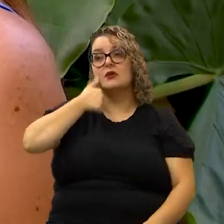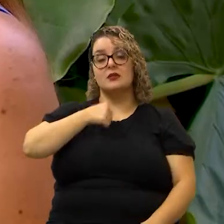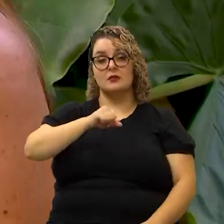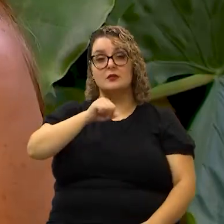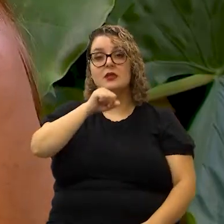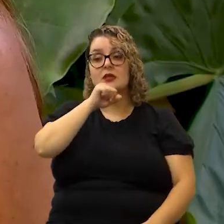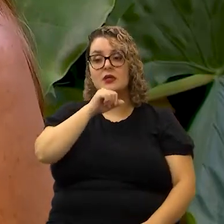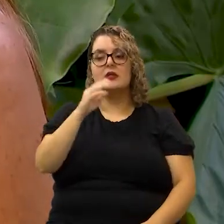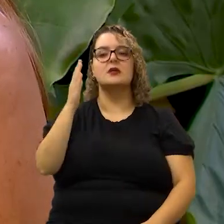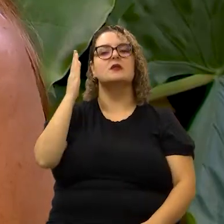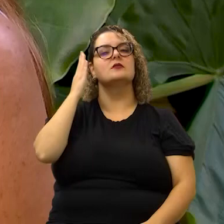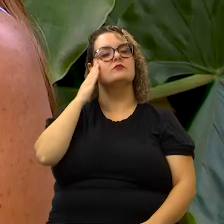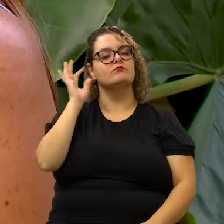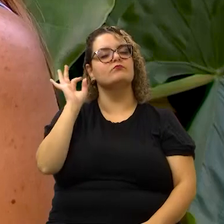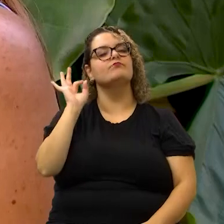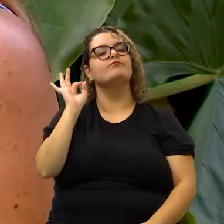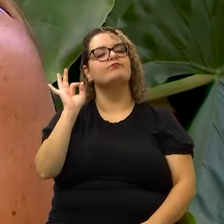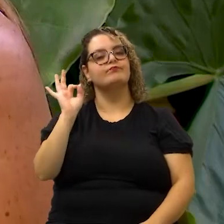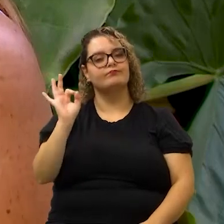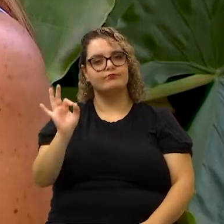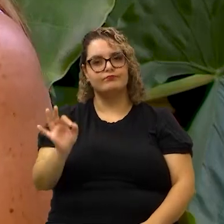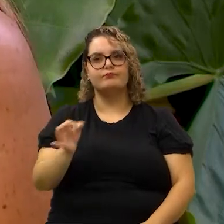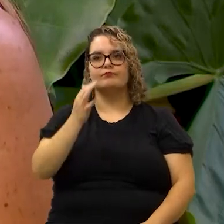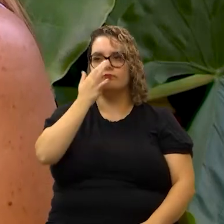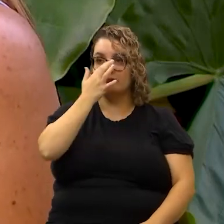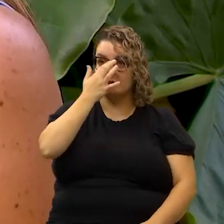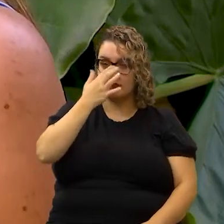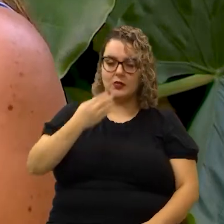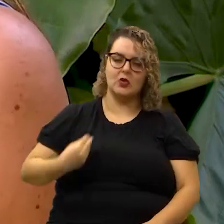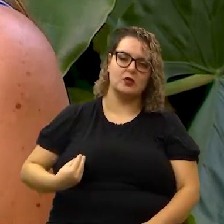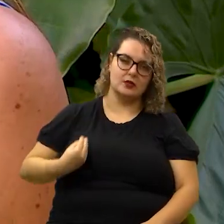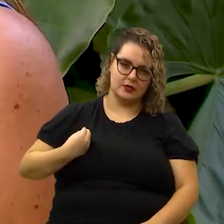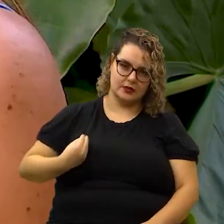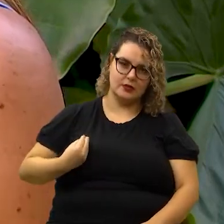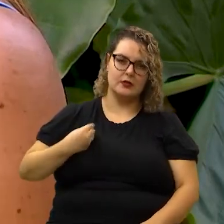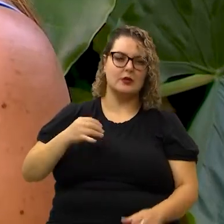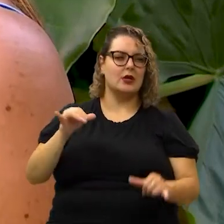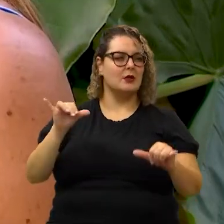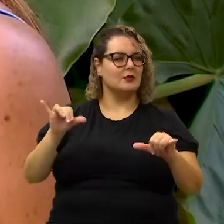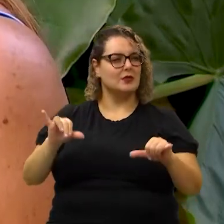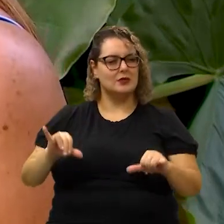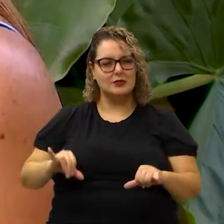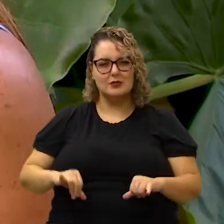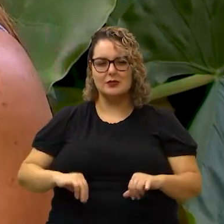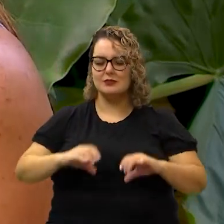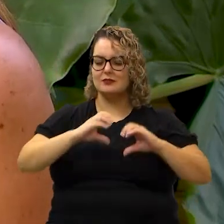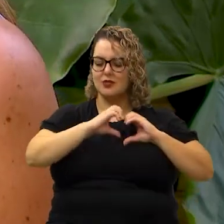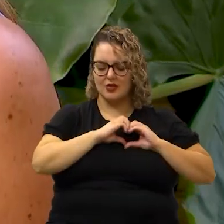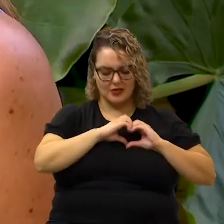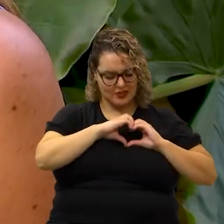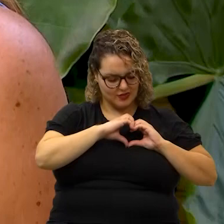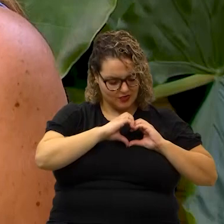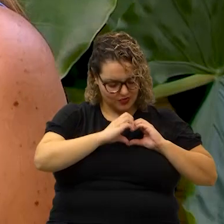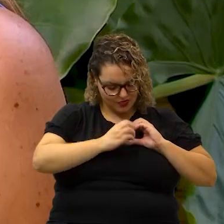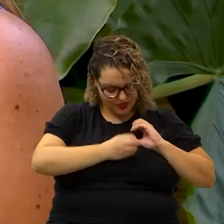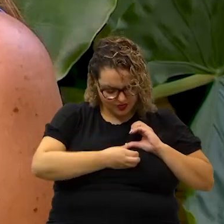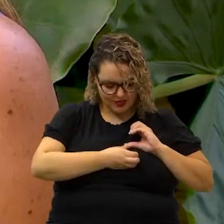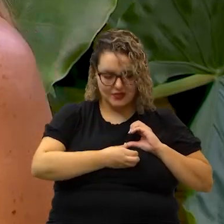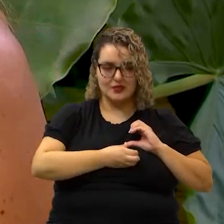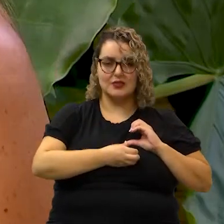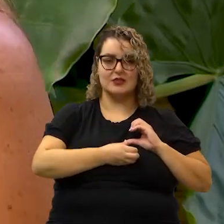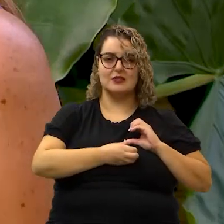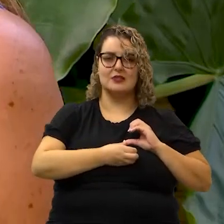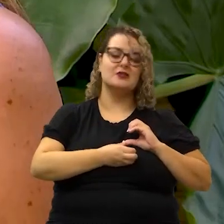outras mães que sabem exatamente pelo que você está passando. Pela dor que é, né, de